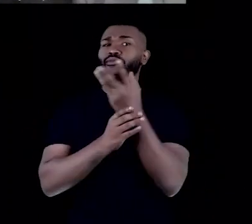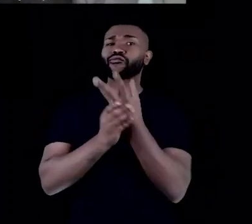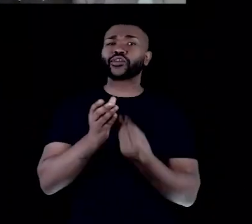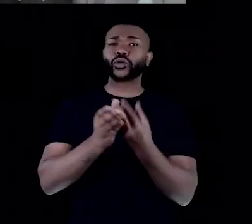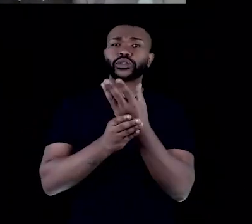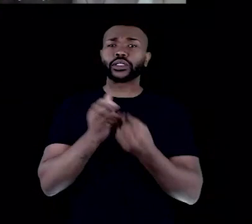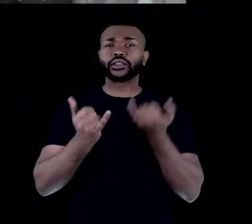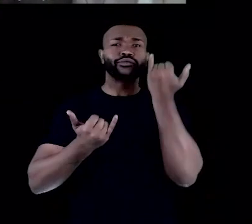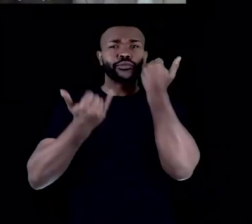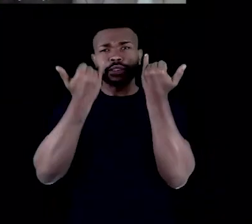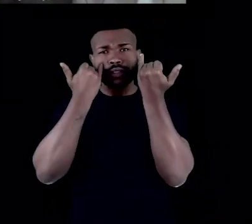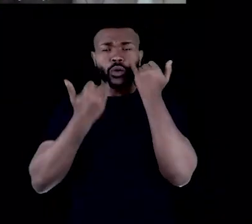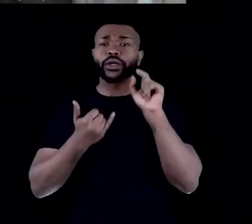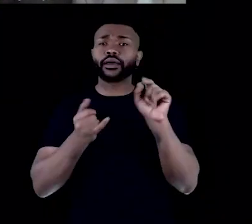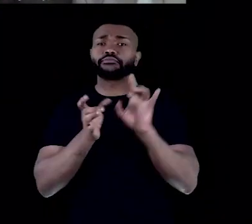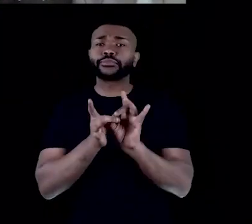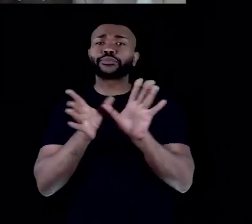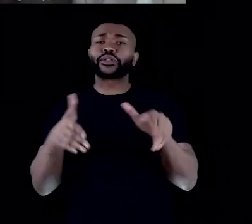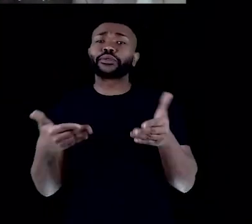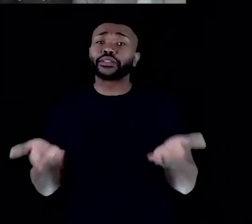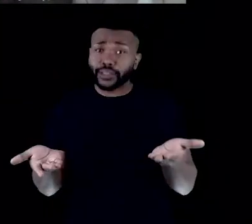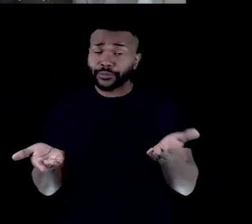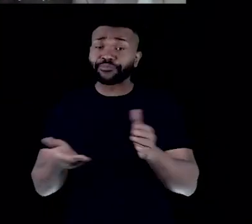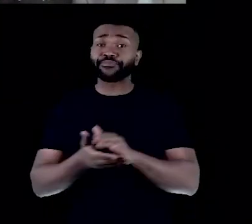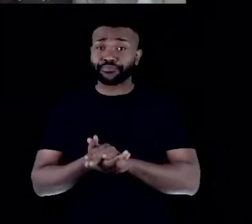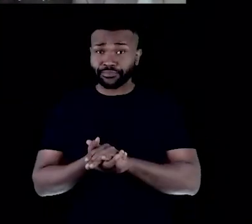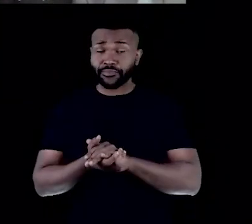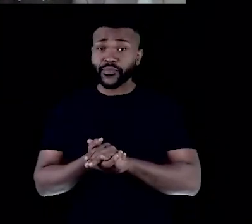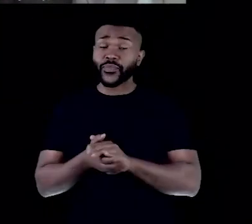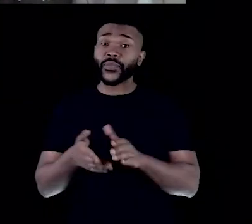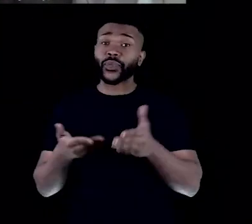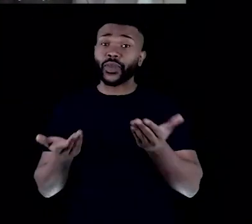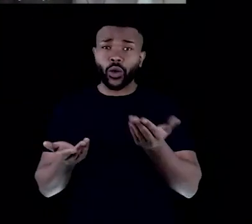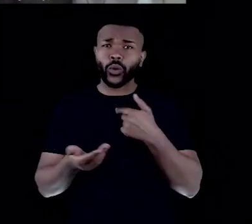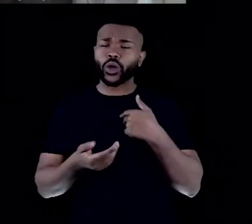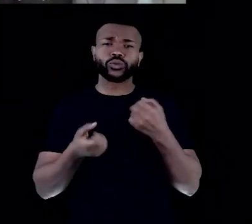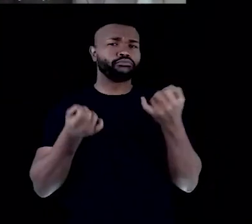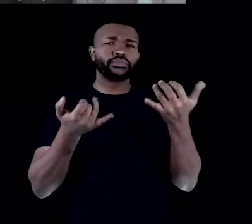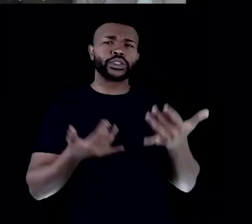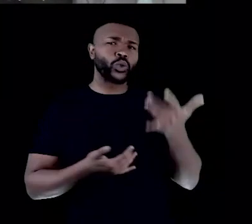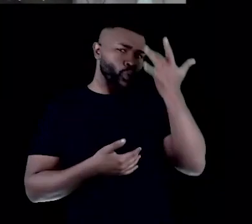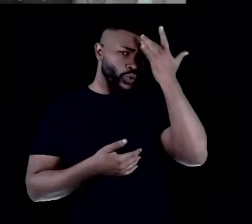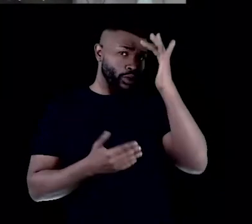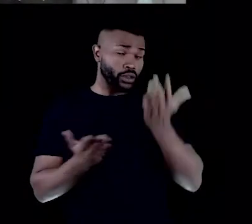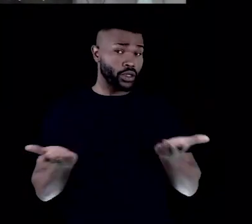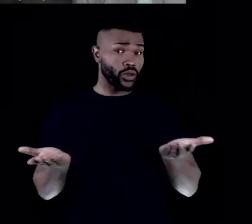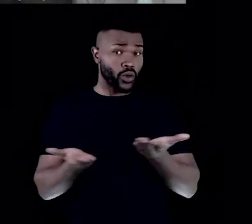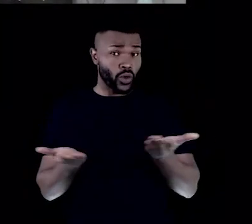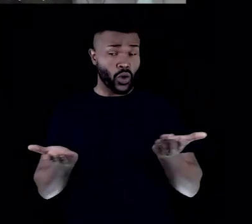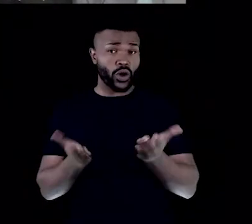que filtra as informações, quem que disponibiliza elas. E eu não sei dizer